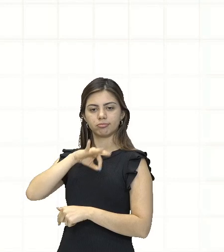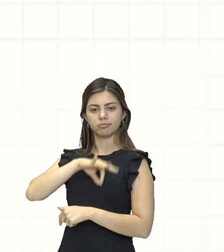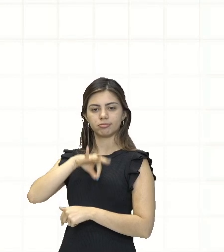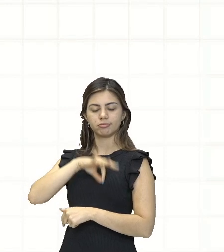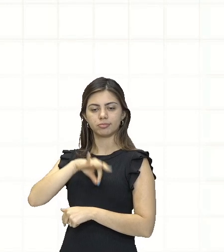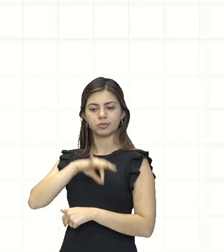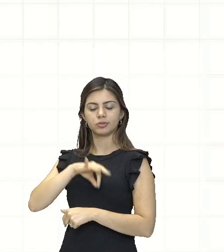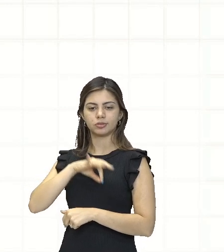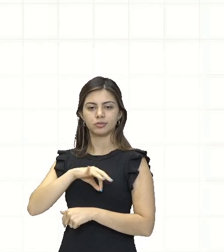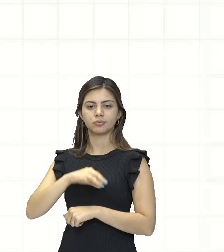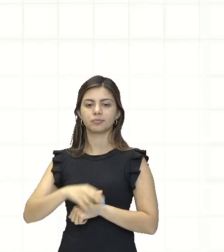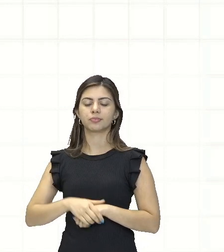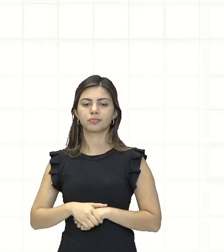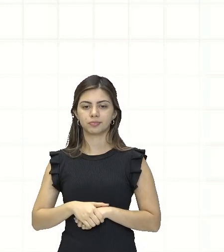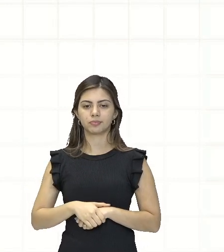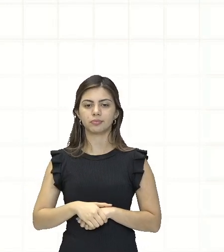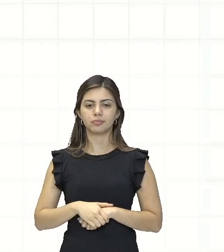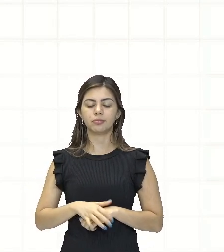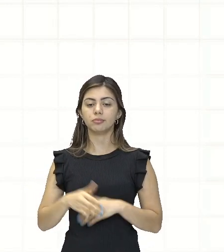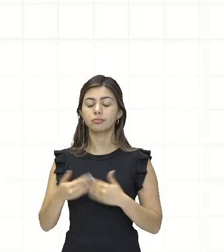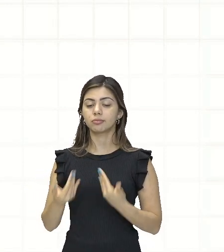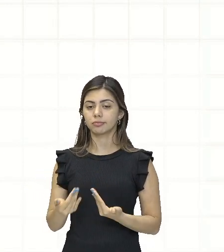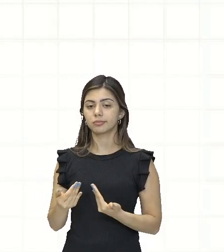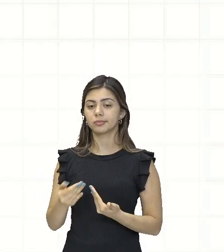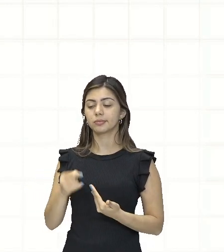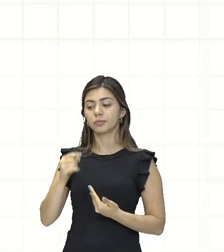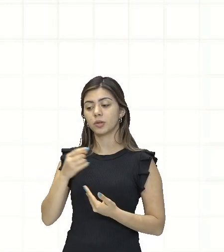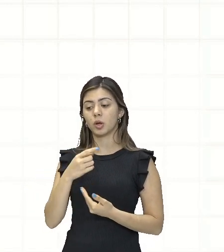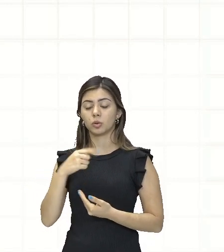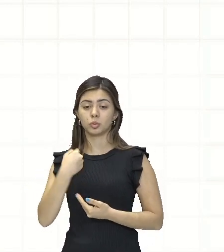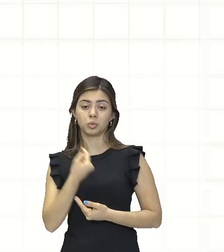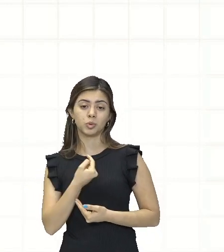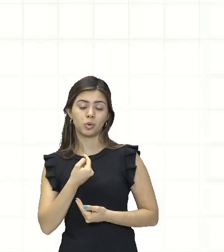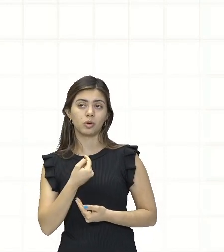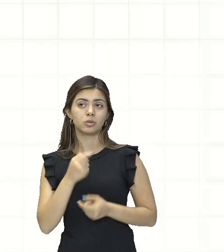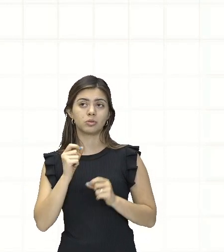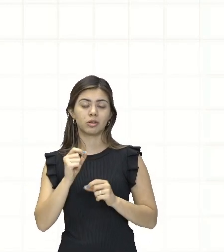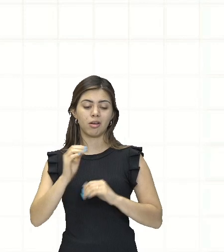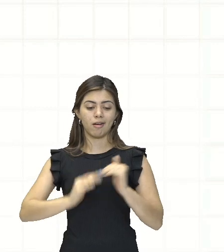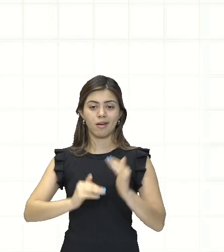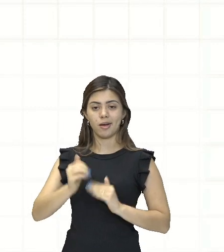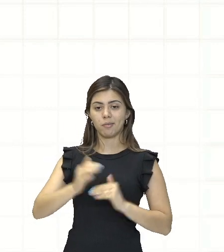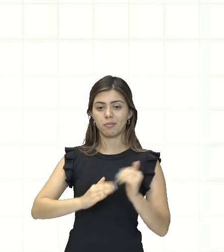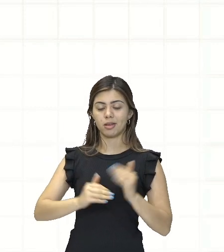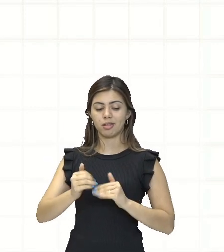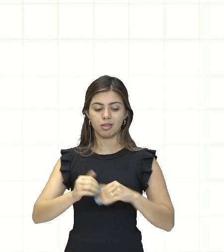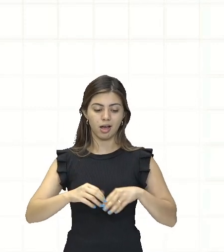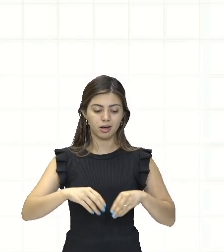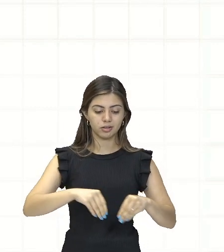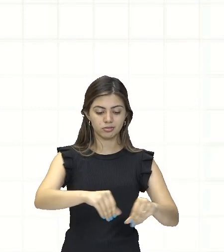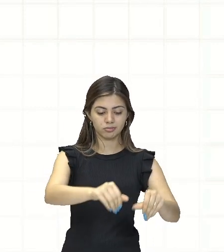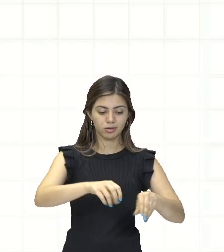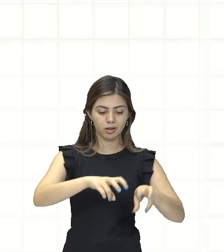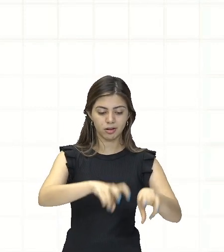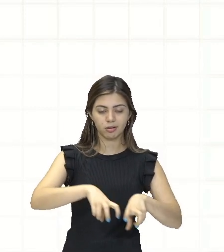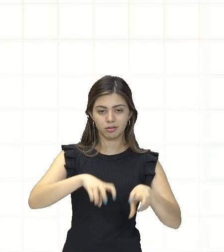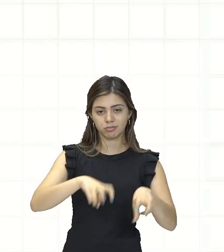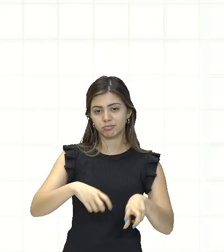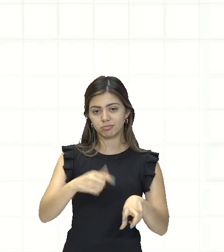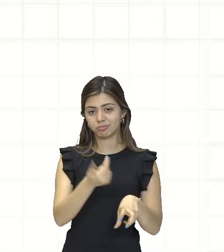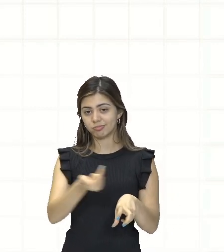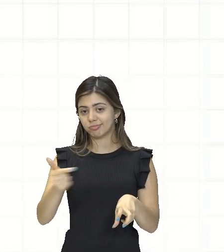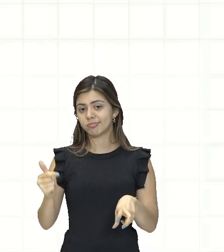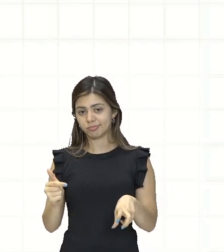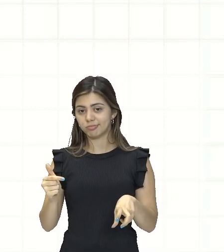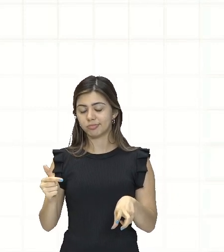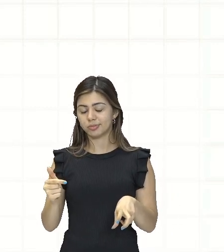para podermos sobreviver. Até porque muitos de nós não temos aí habilidade com a terra, né? Ou seja, nós não produzimos